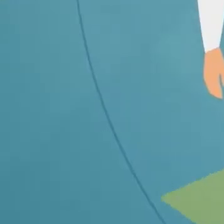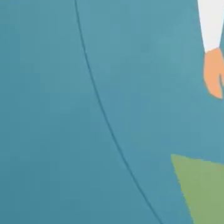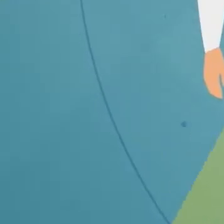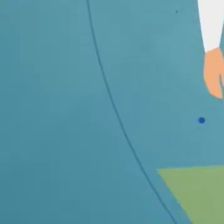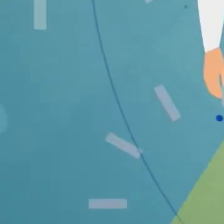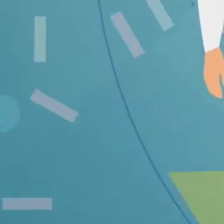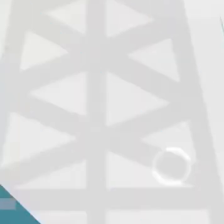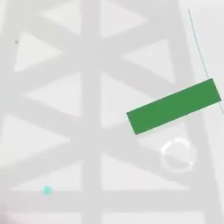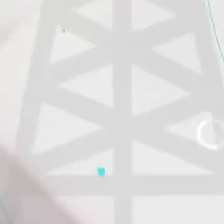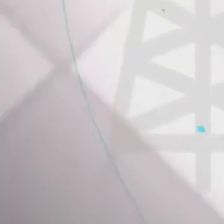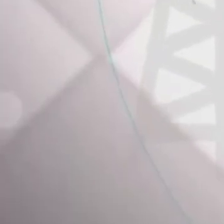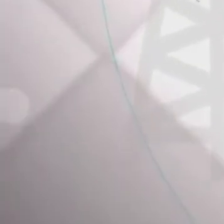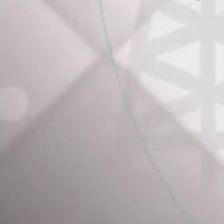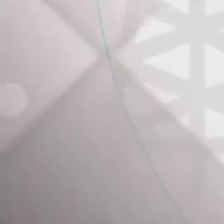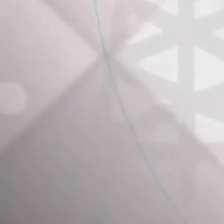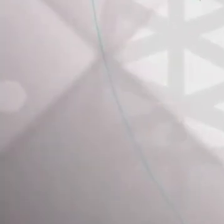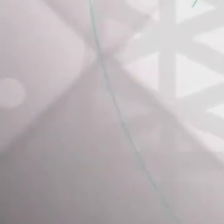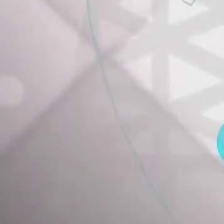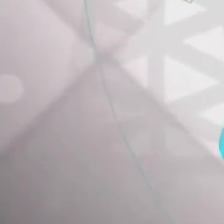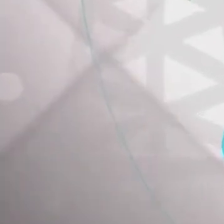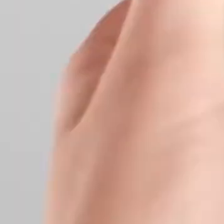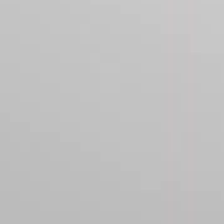E aí